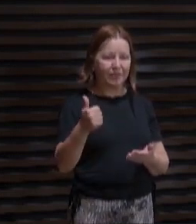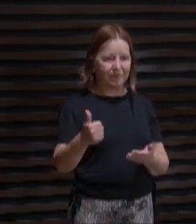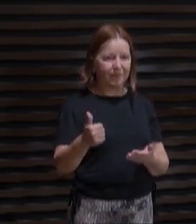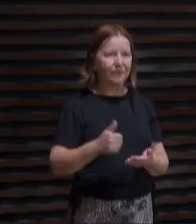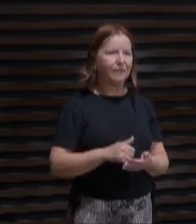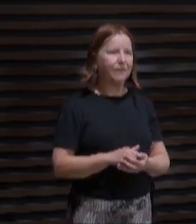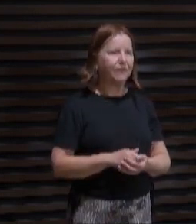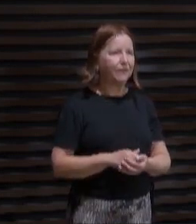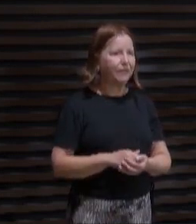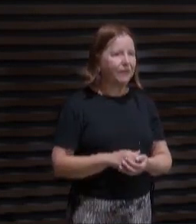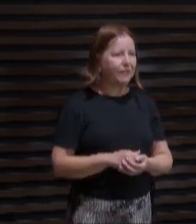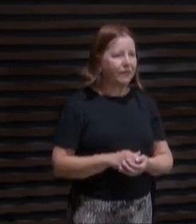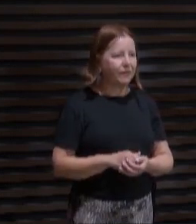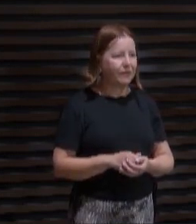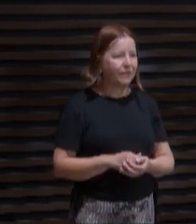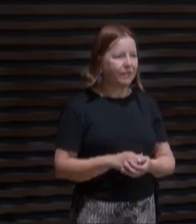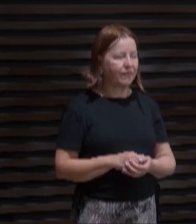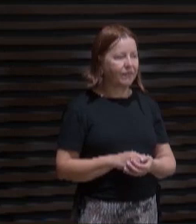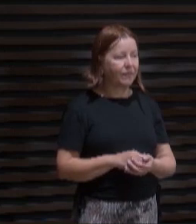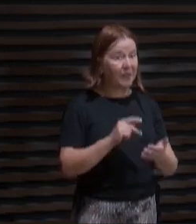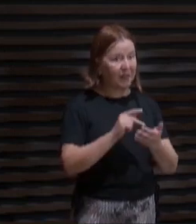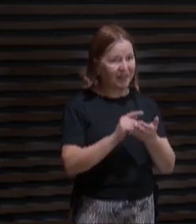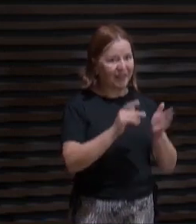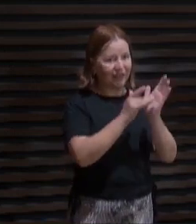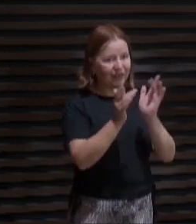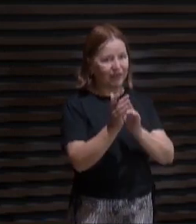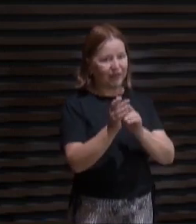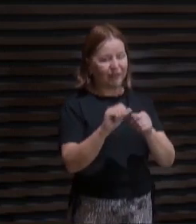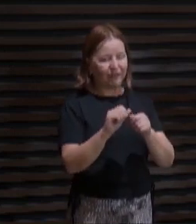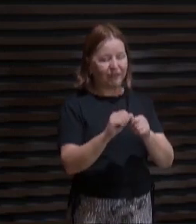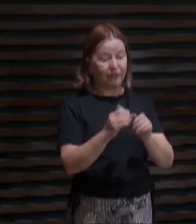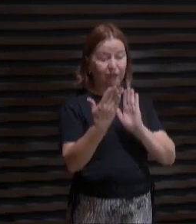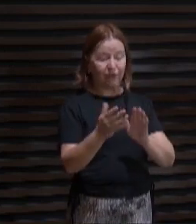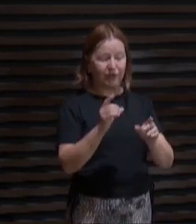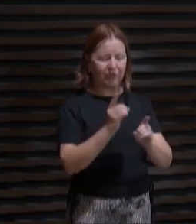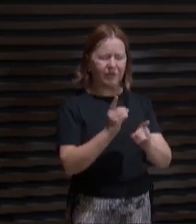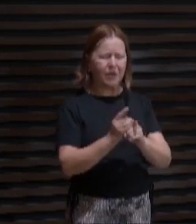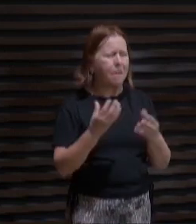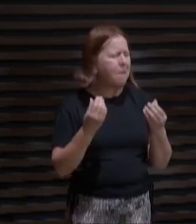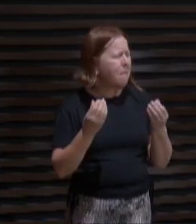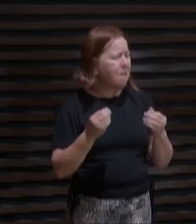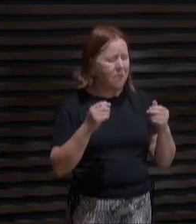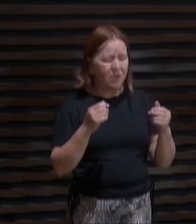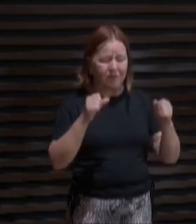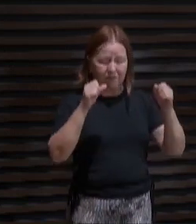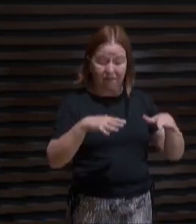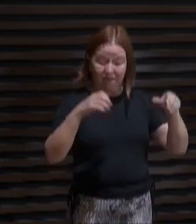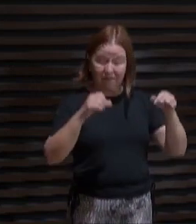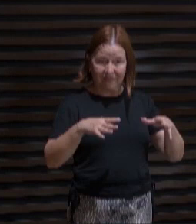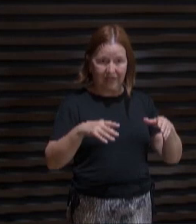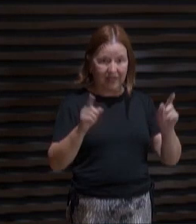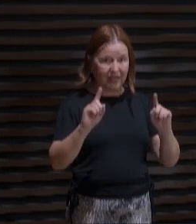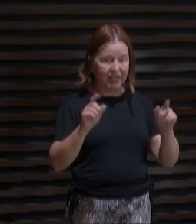31. Na verdade, Jesus fez diante dos discípulos muitos outros sinais que não